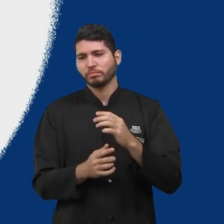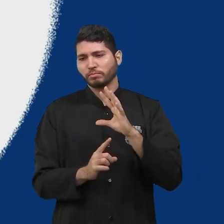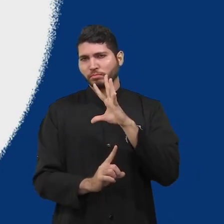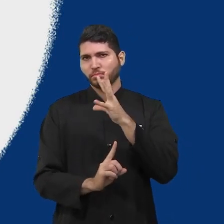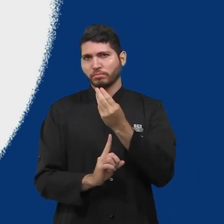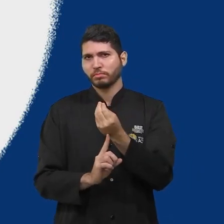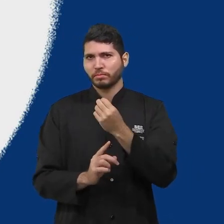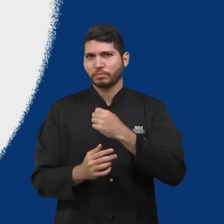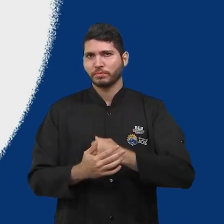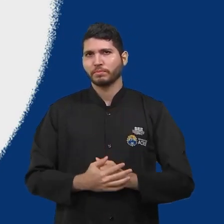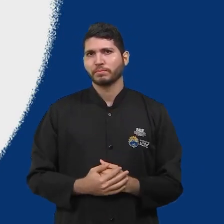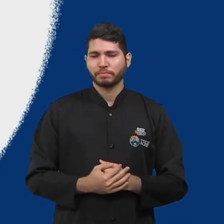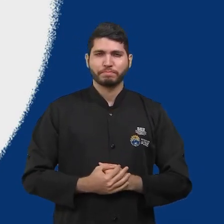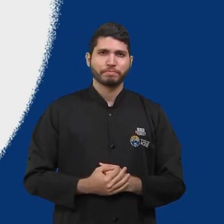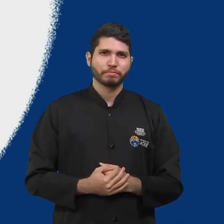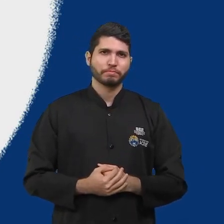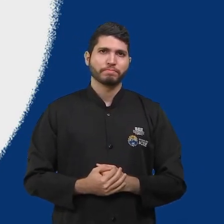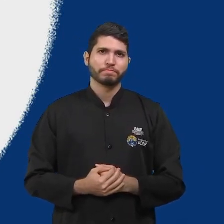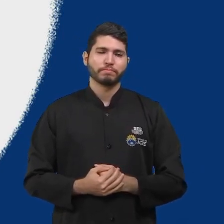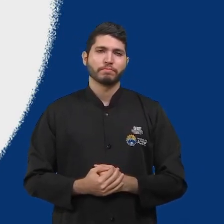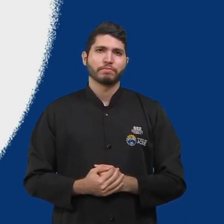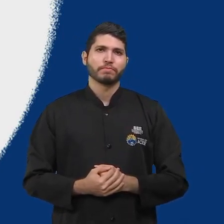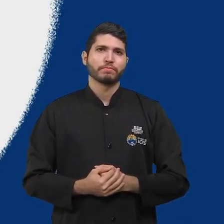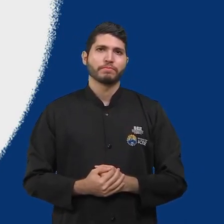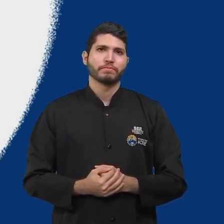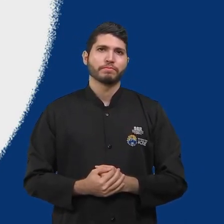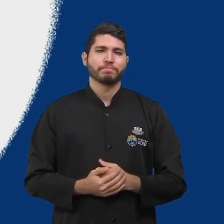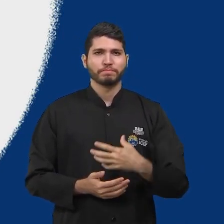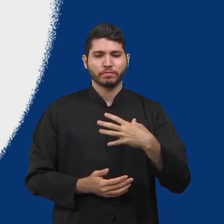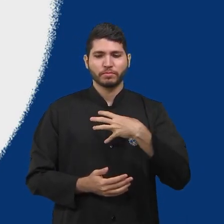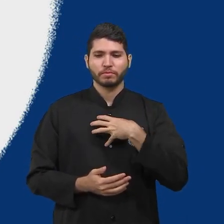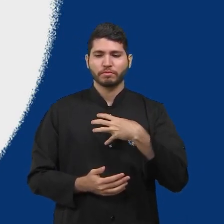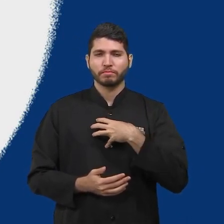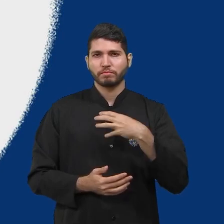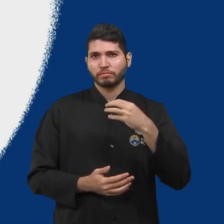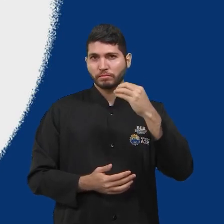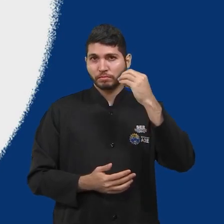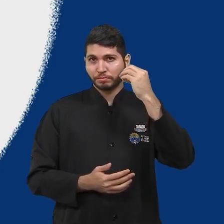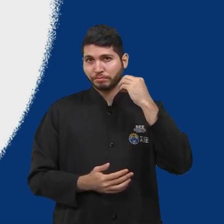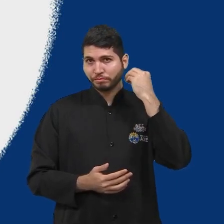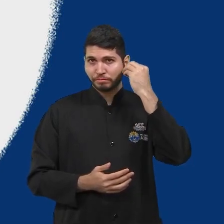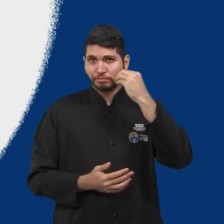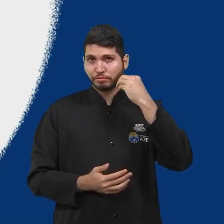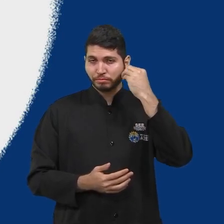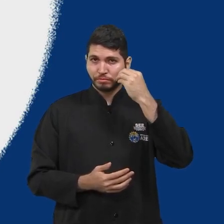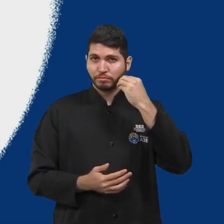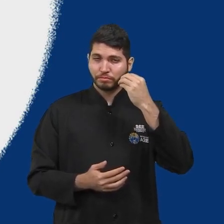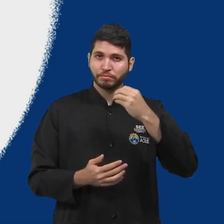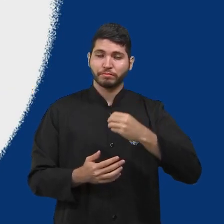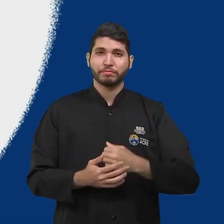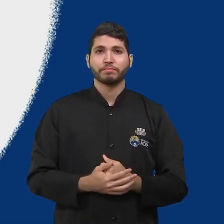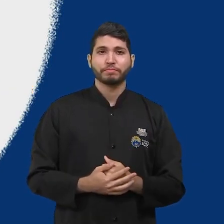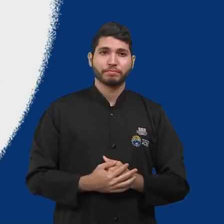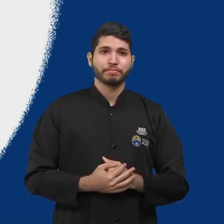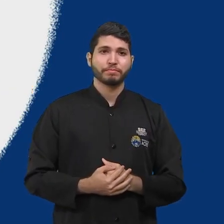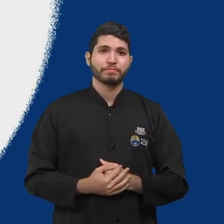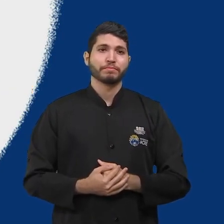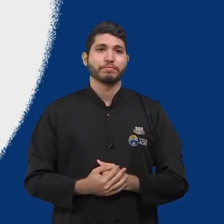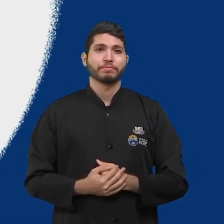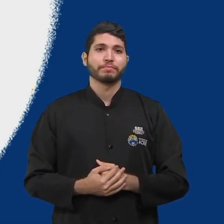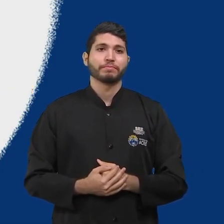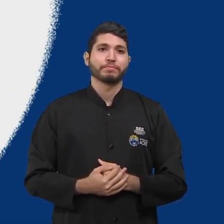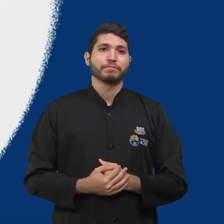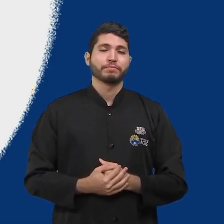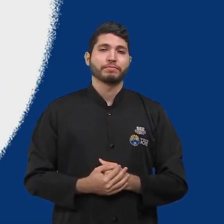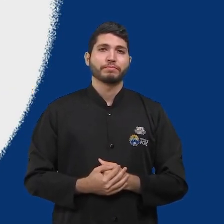definir como o grafite? Com o sentimento, com a experiência que você tem aí. Então, gente, olha, o grafite